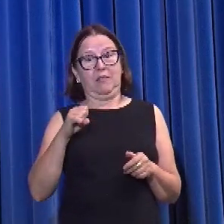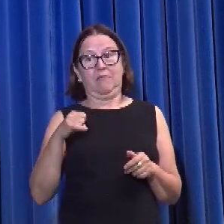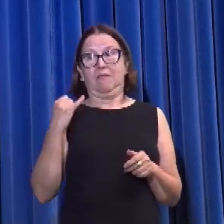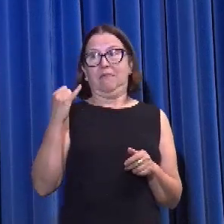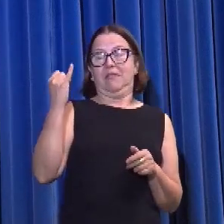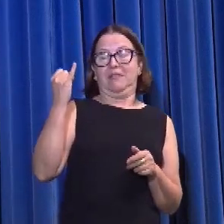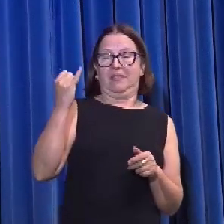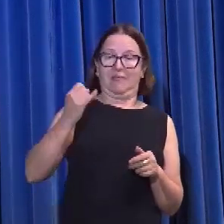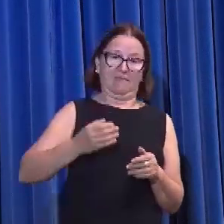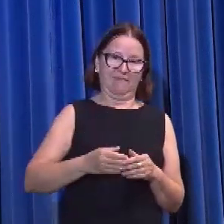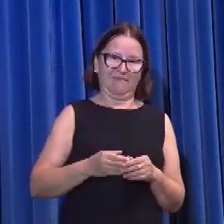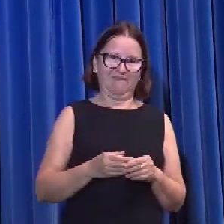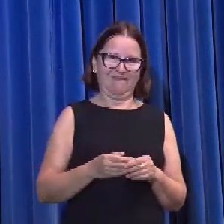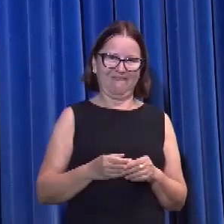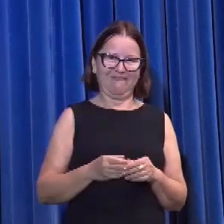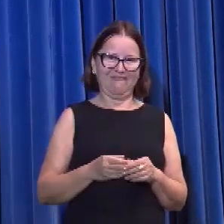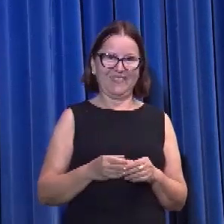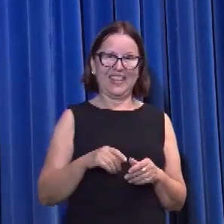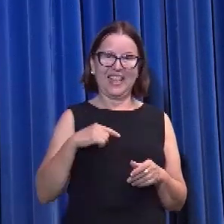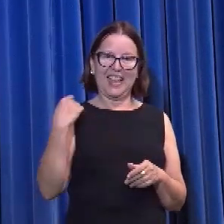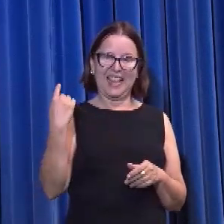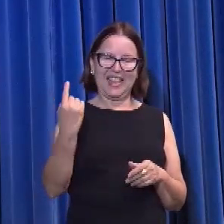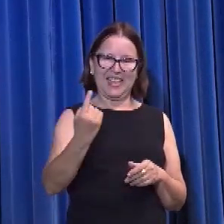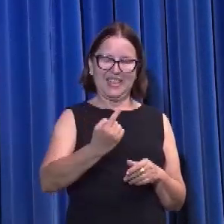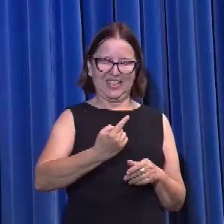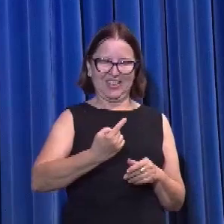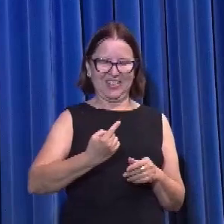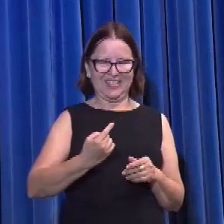Na verdade, nós não somos, nós estamos.